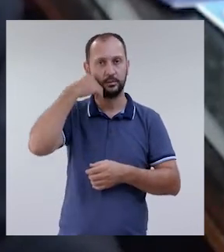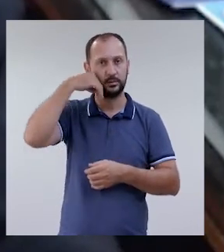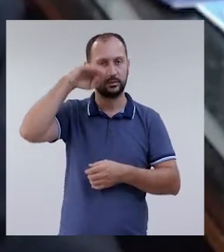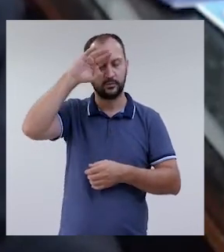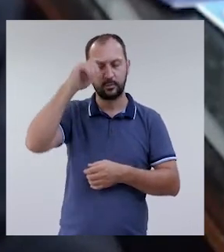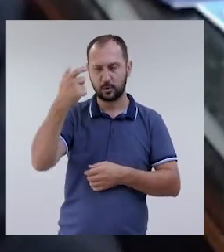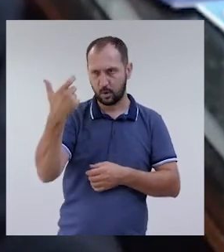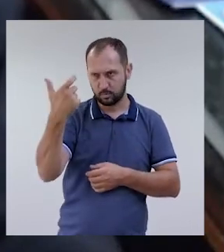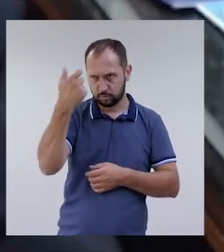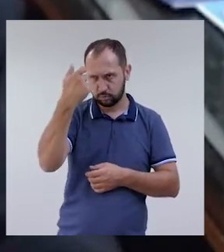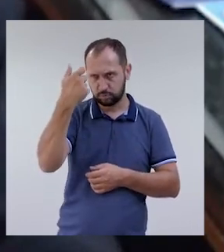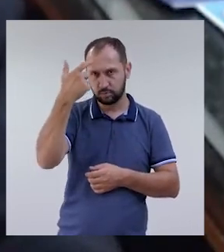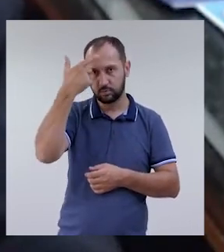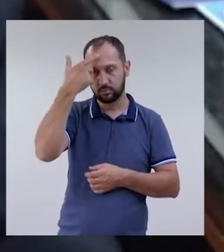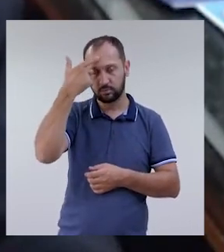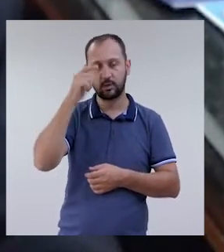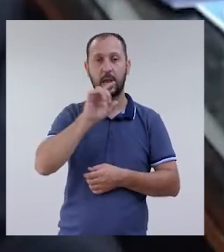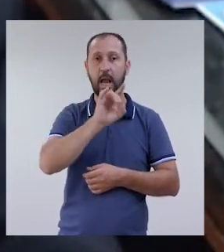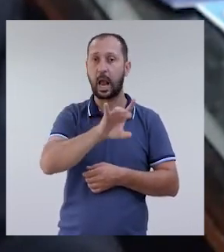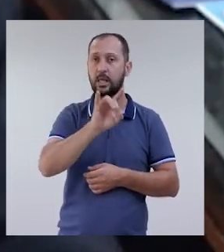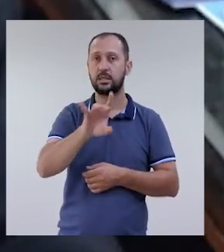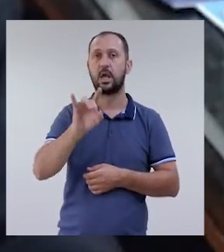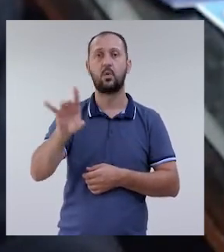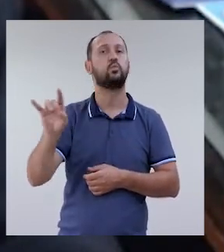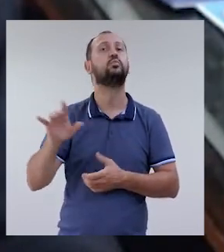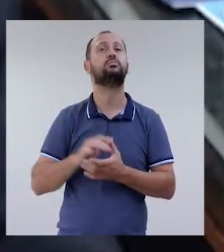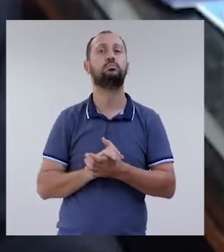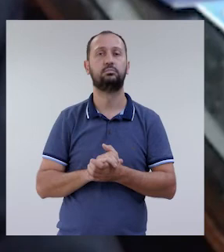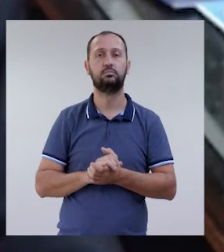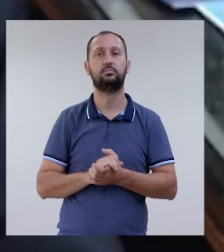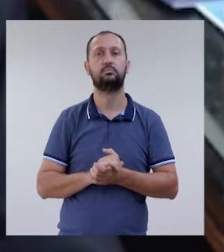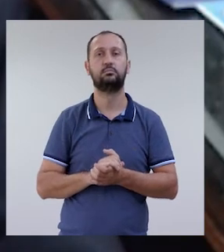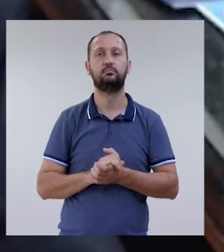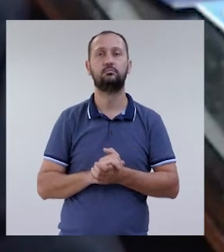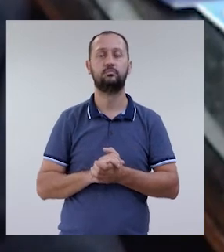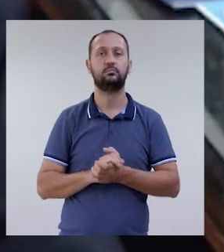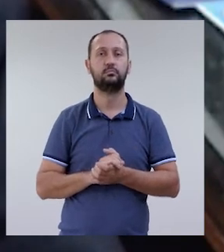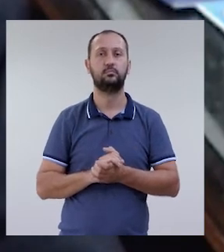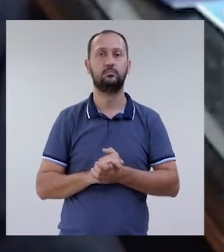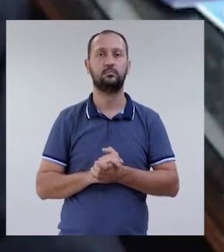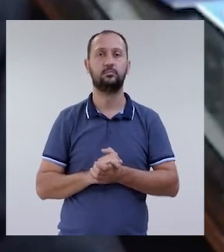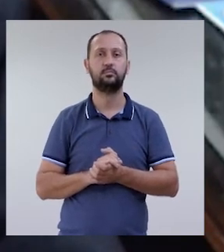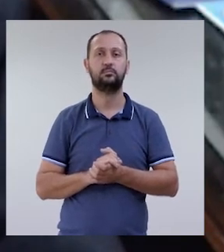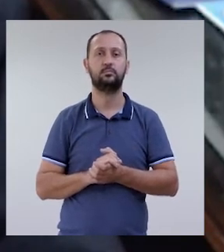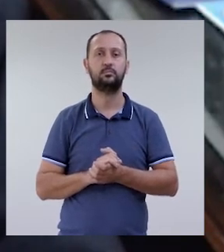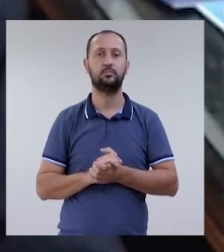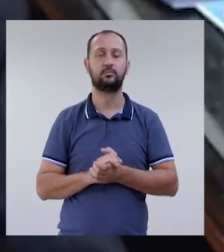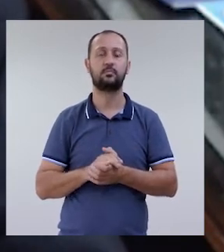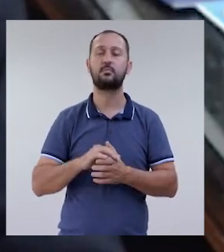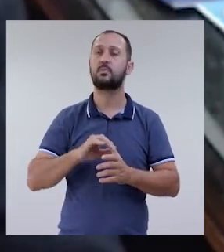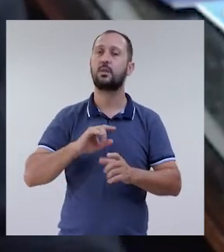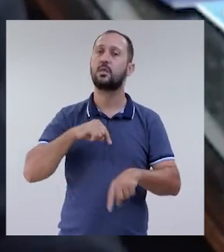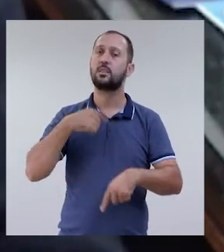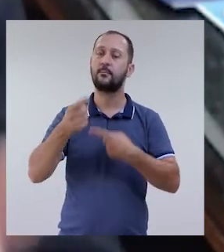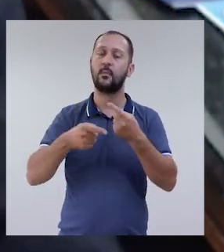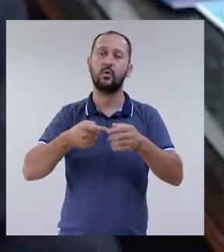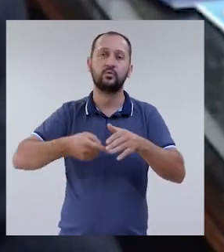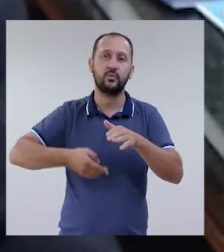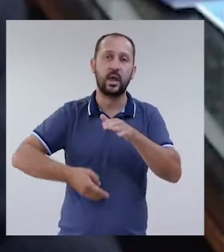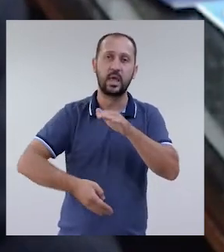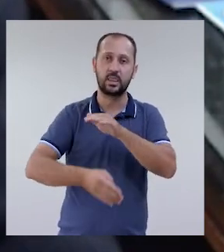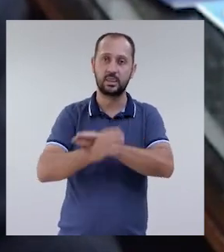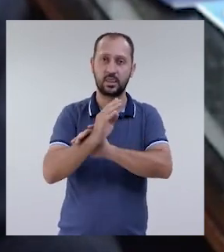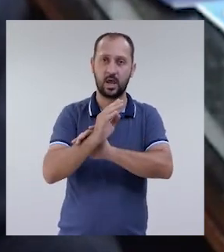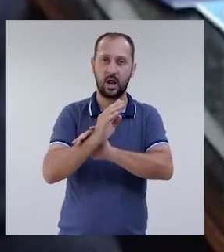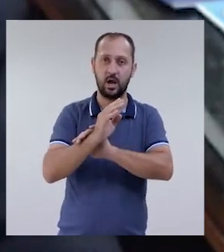aferida a temperatura individualmente e depois só terá